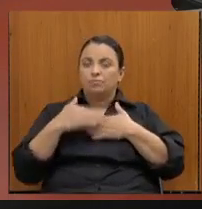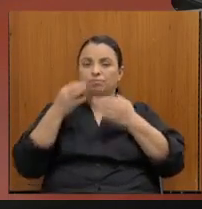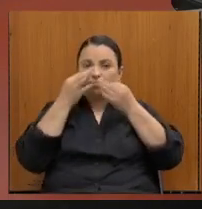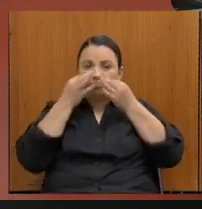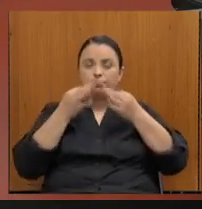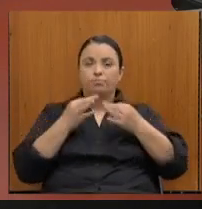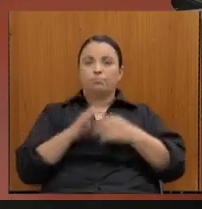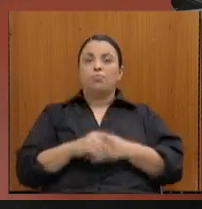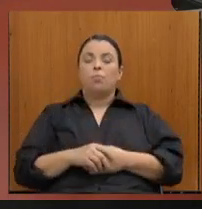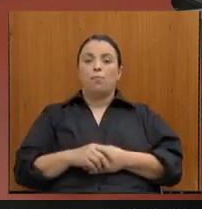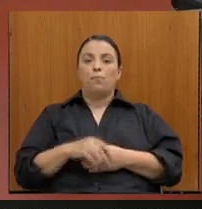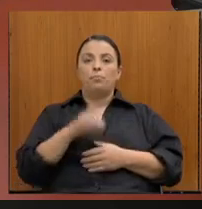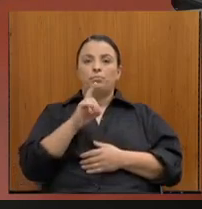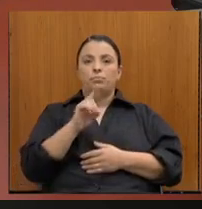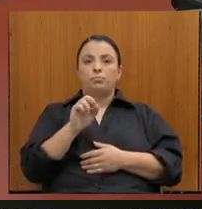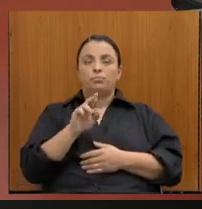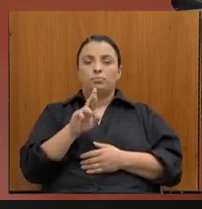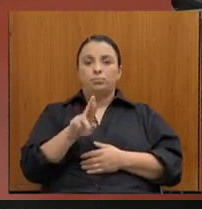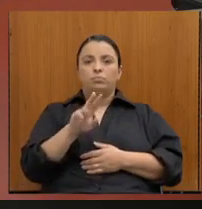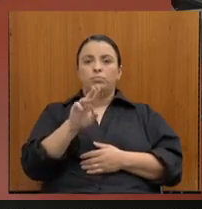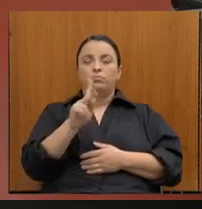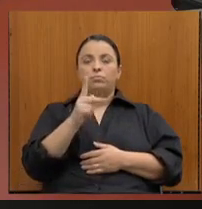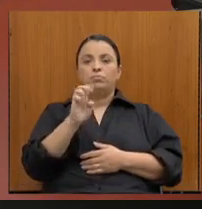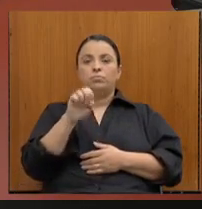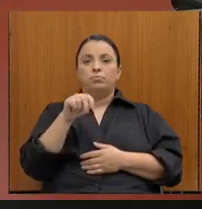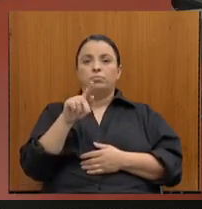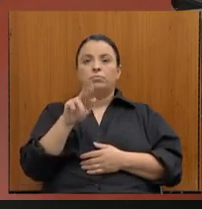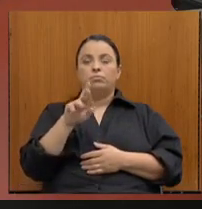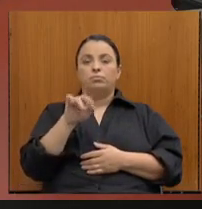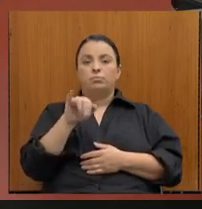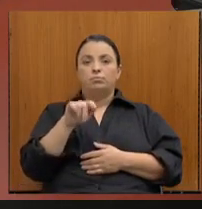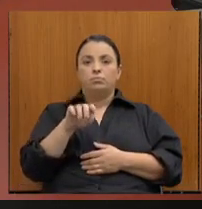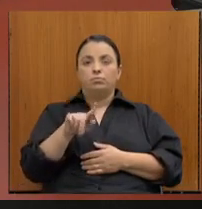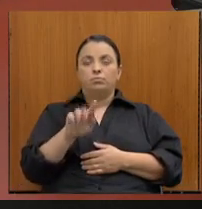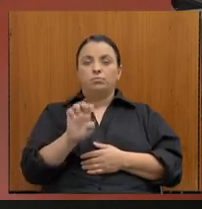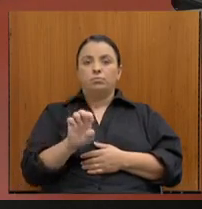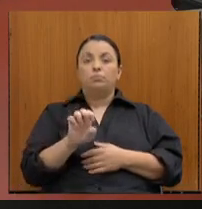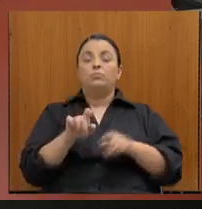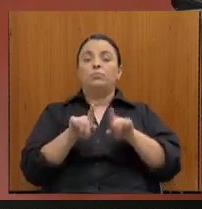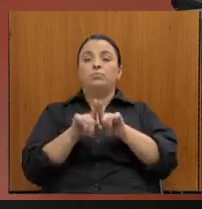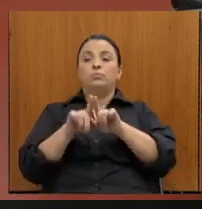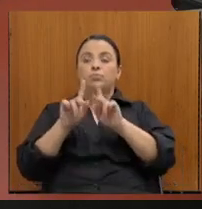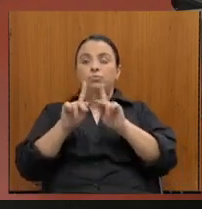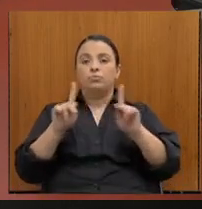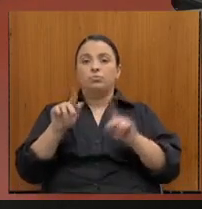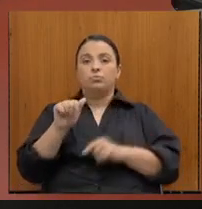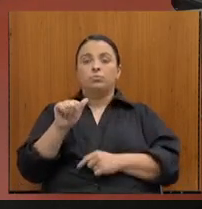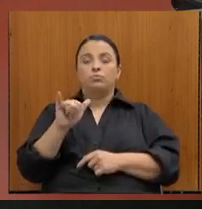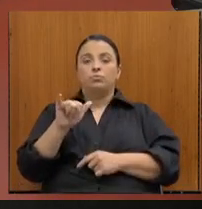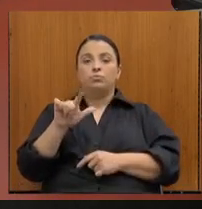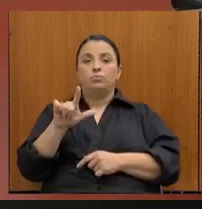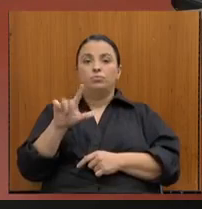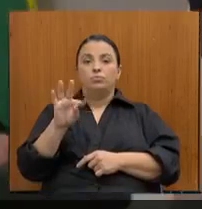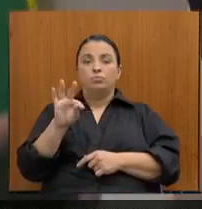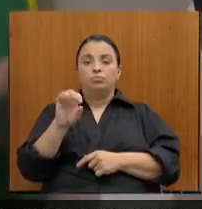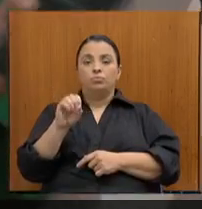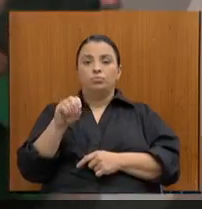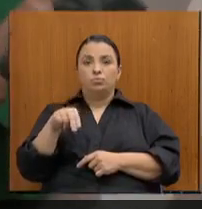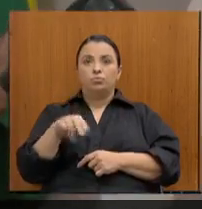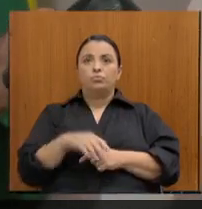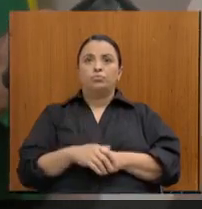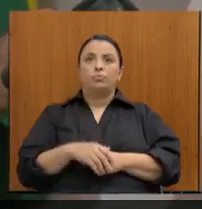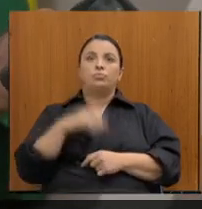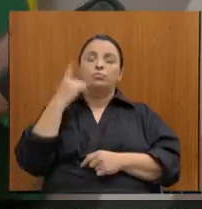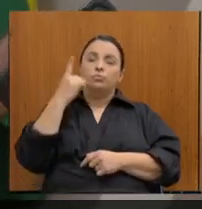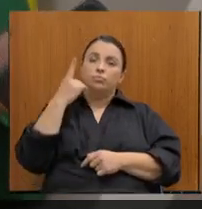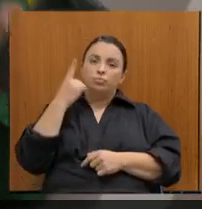calderone nós Professor até dei Ailton ricaldoni o deputado ver o primeiro gostaria